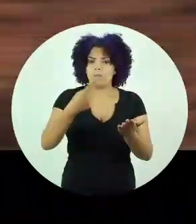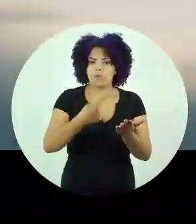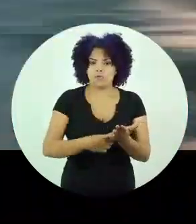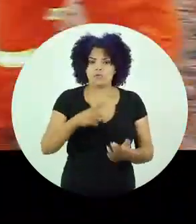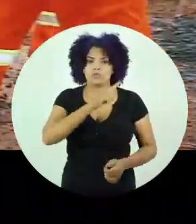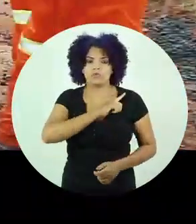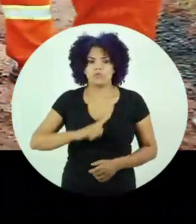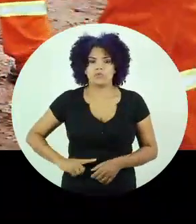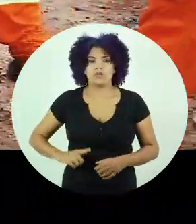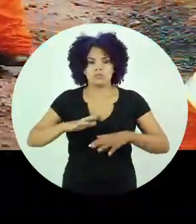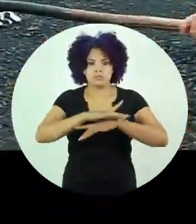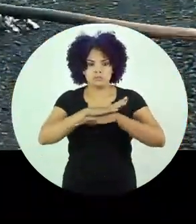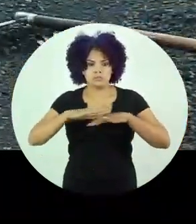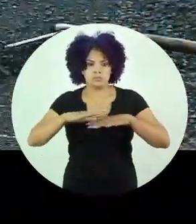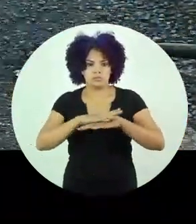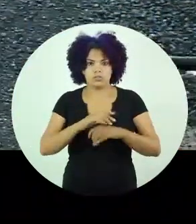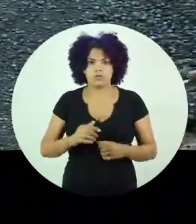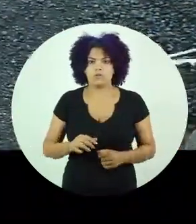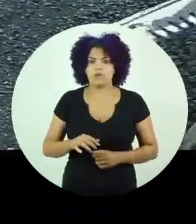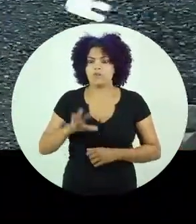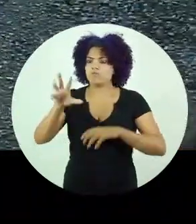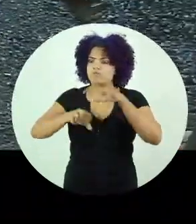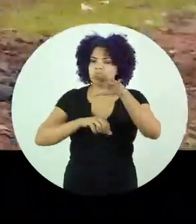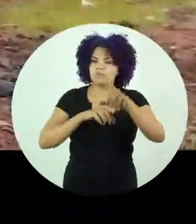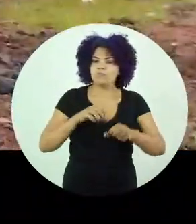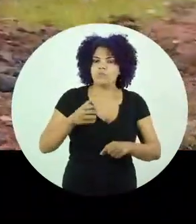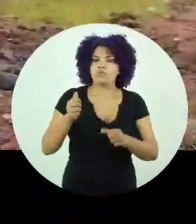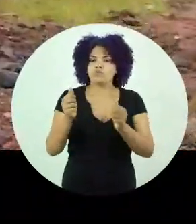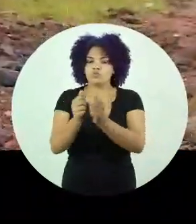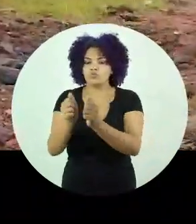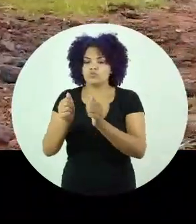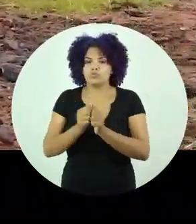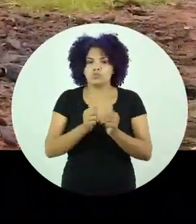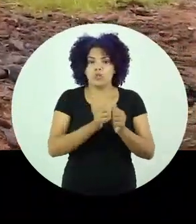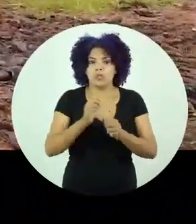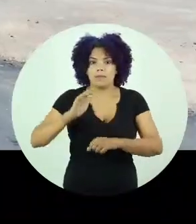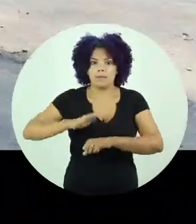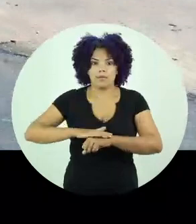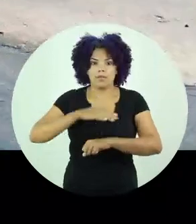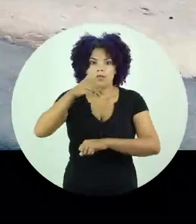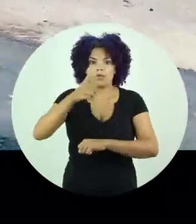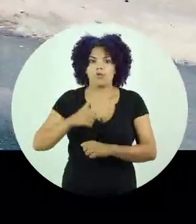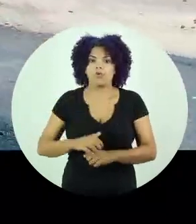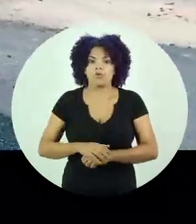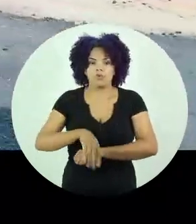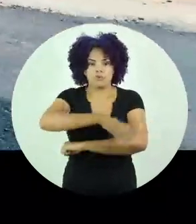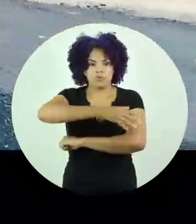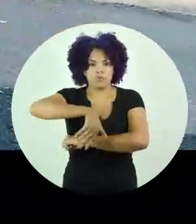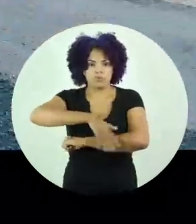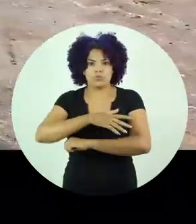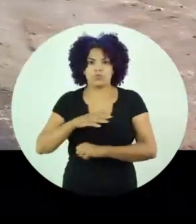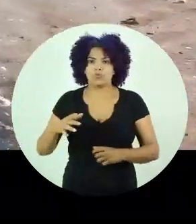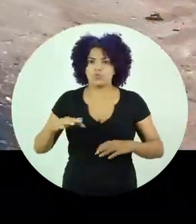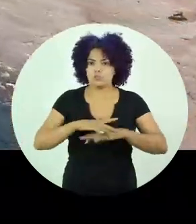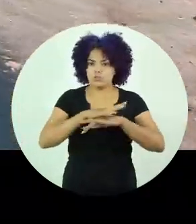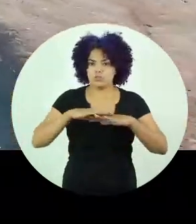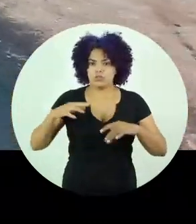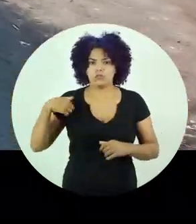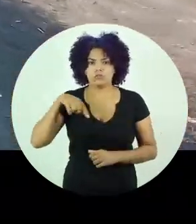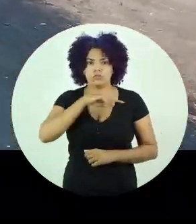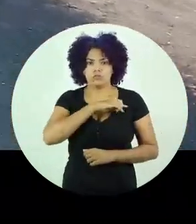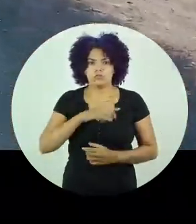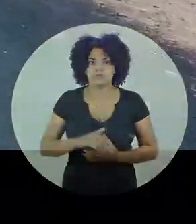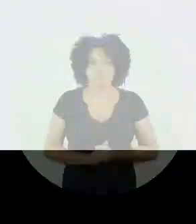é o compromisso do governo municipal buscando parcerias para melhorar cada vez mais a infraestrutura da nossa